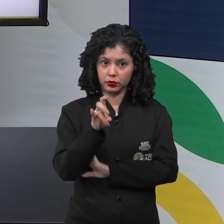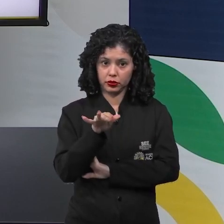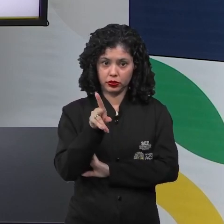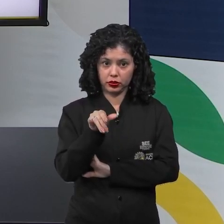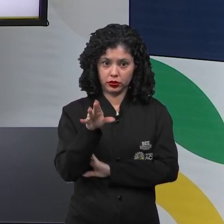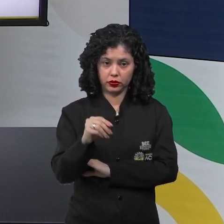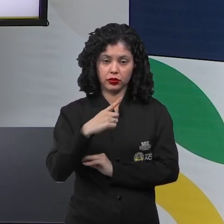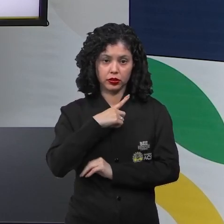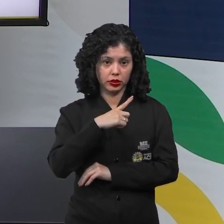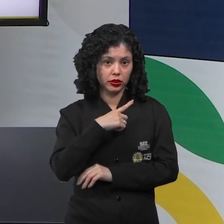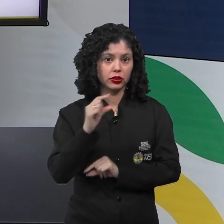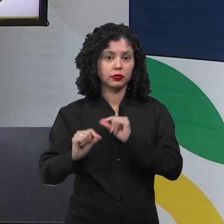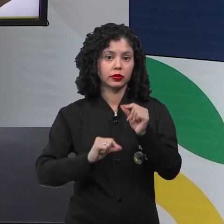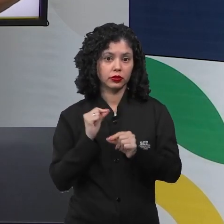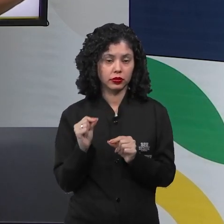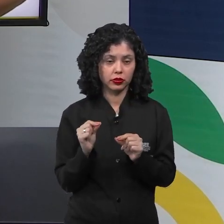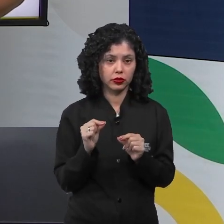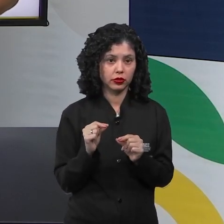tem para